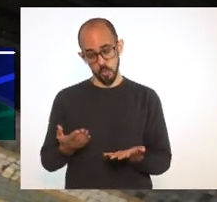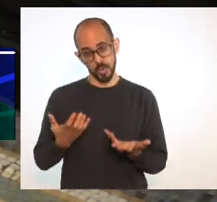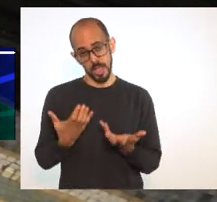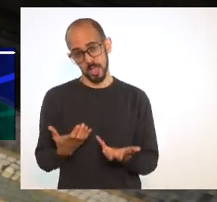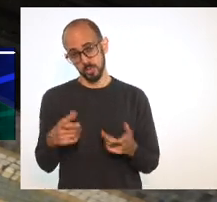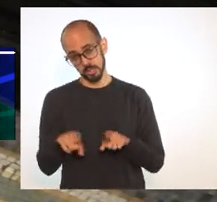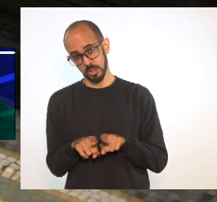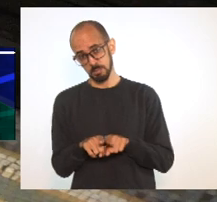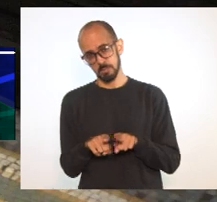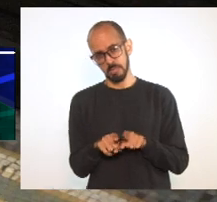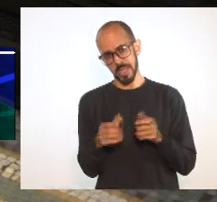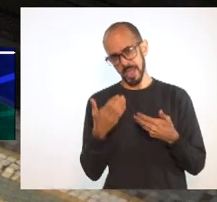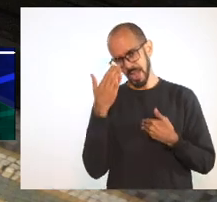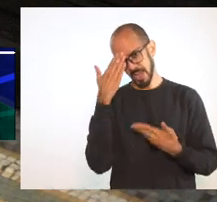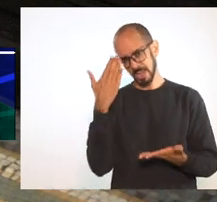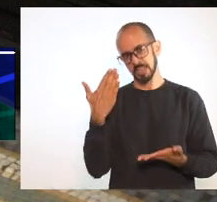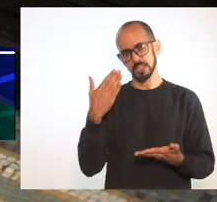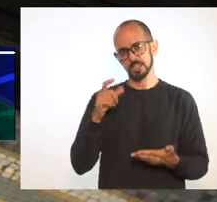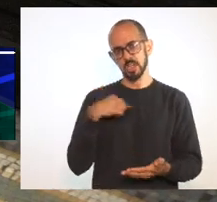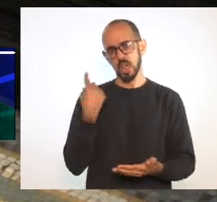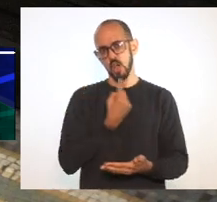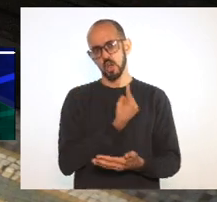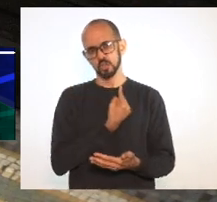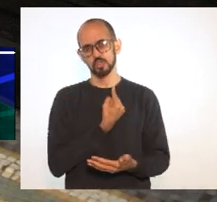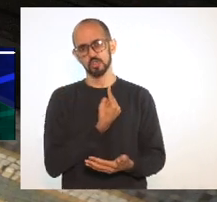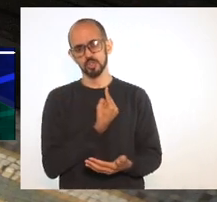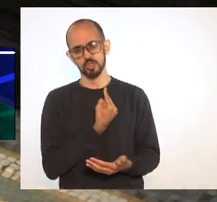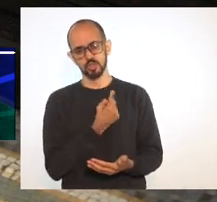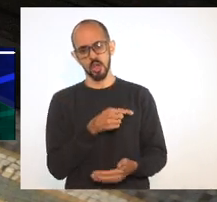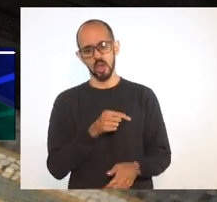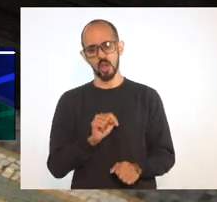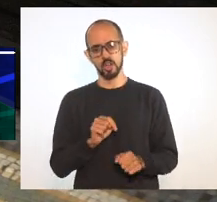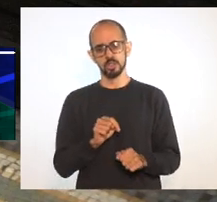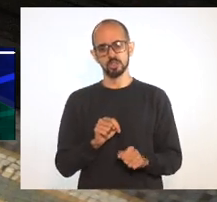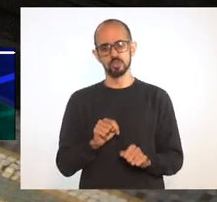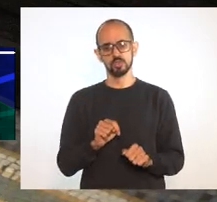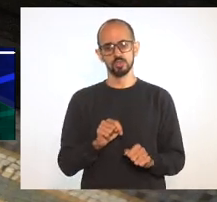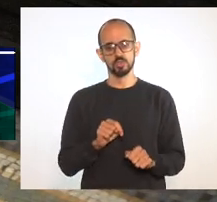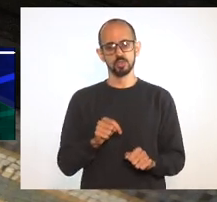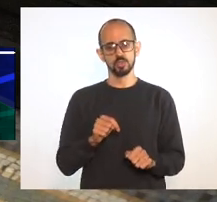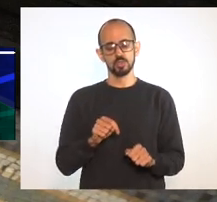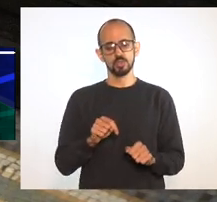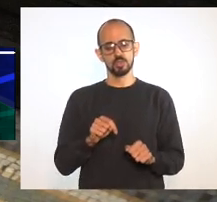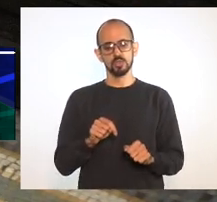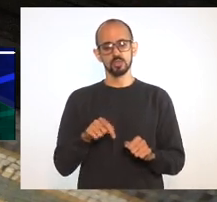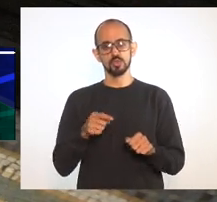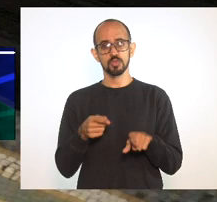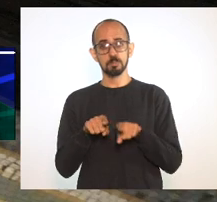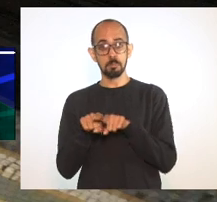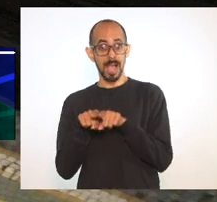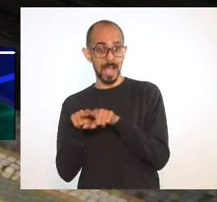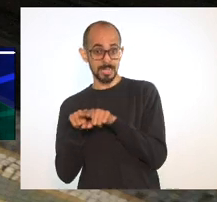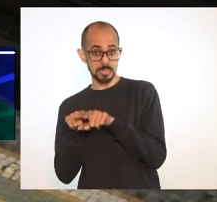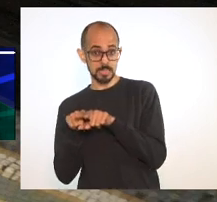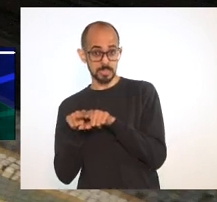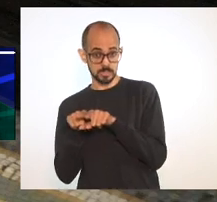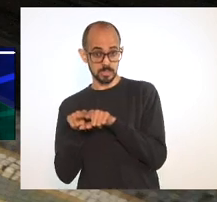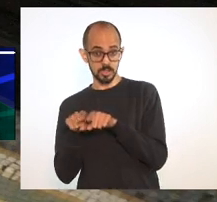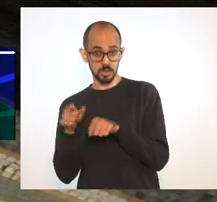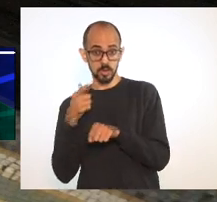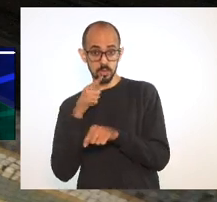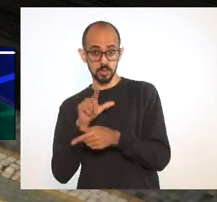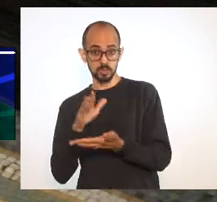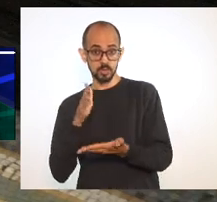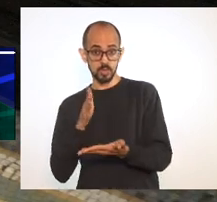muitíssimo agradecer aos nossos pares neste Parlamento que garantiram a aprovação desse